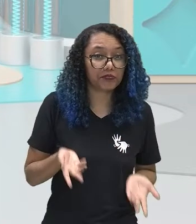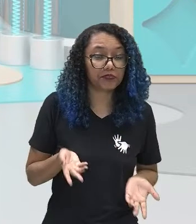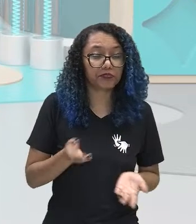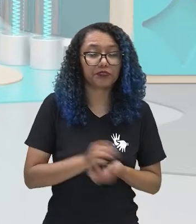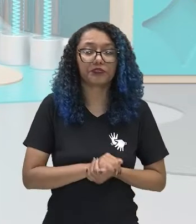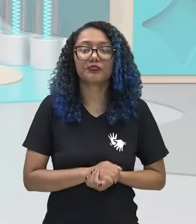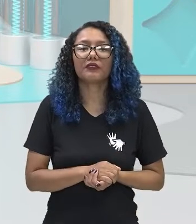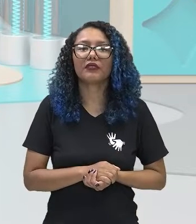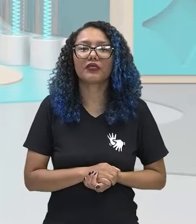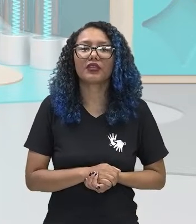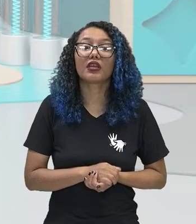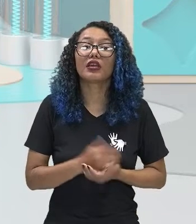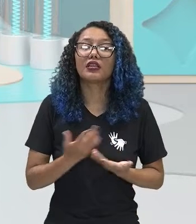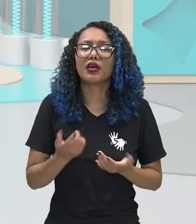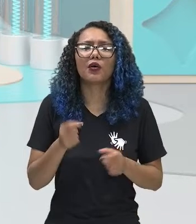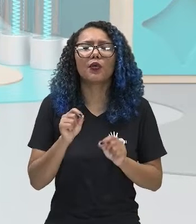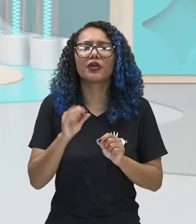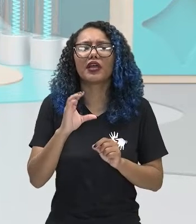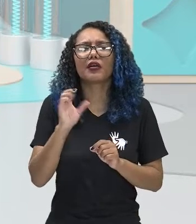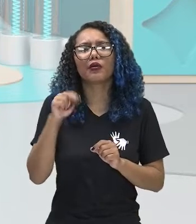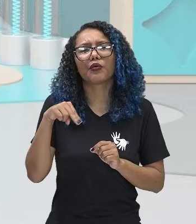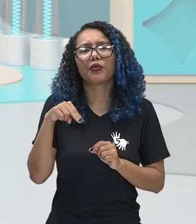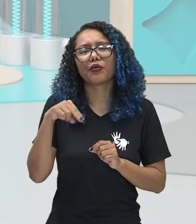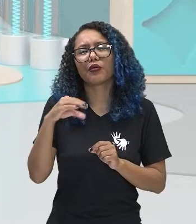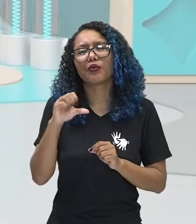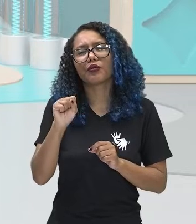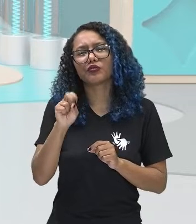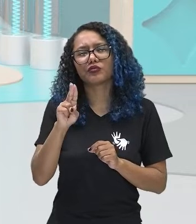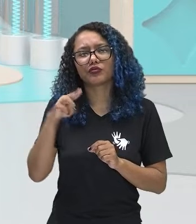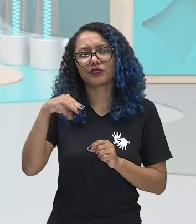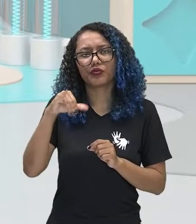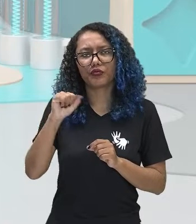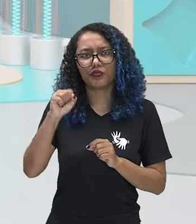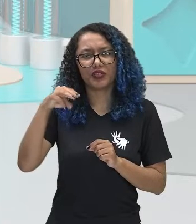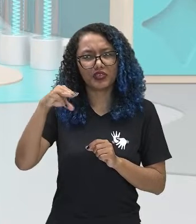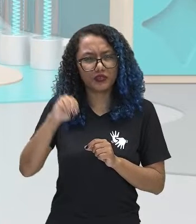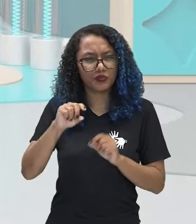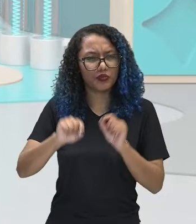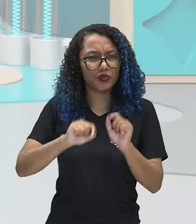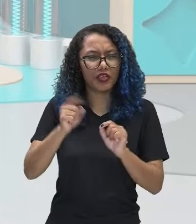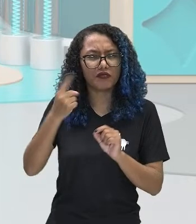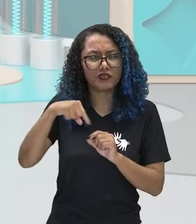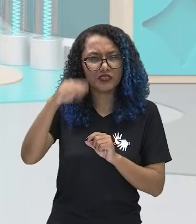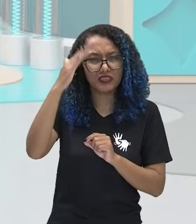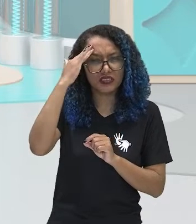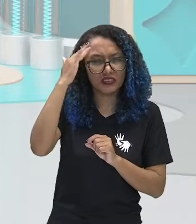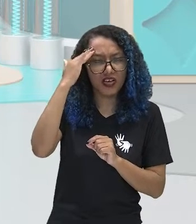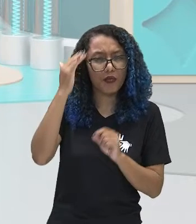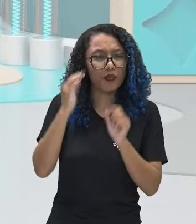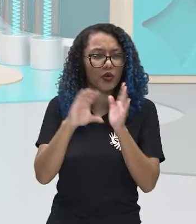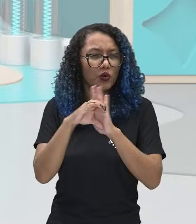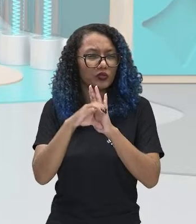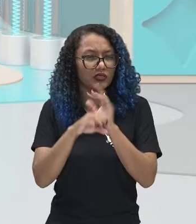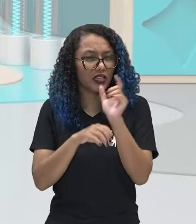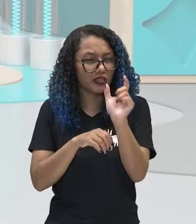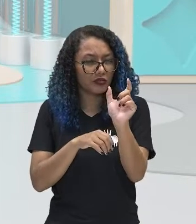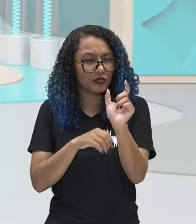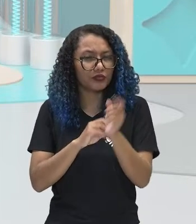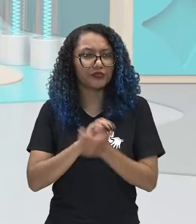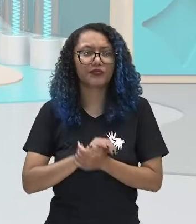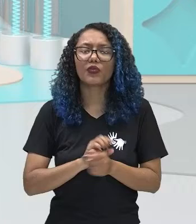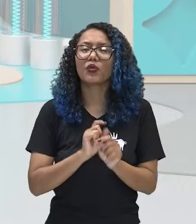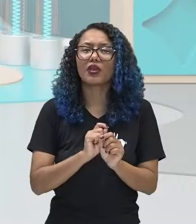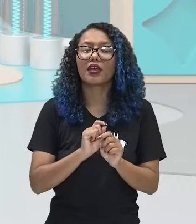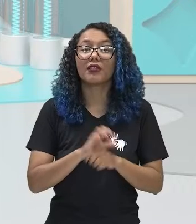precisamos entender o que é consumismo. Você sabe o que é consumismo? Você é uma pessoa consumista? Então, o consumismo é a